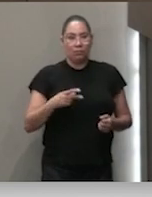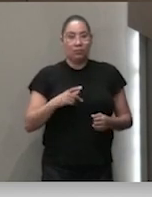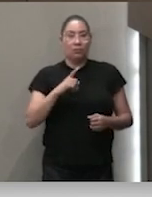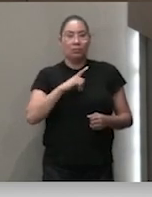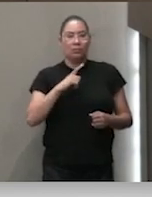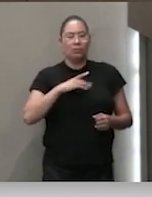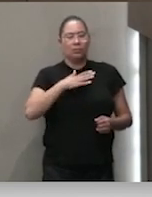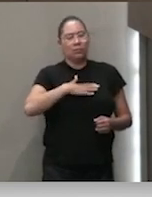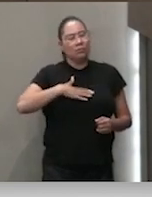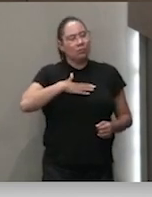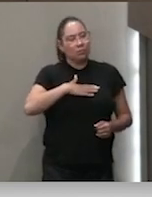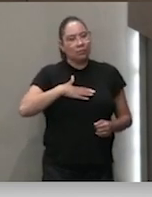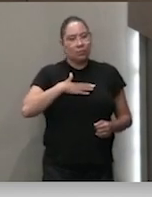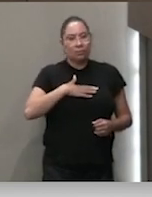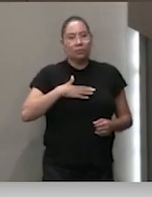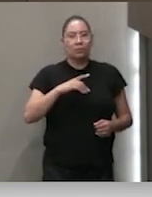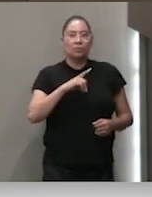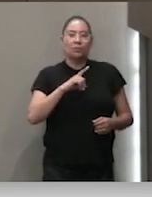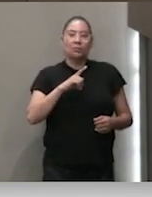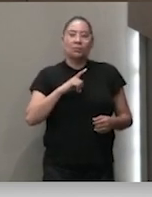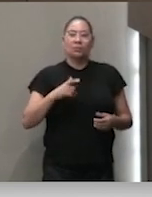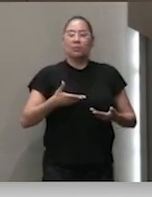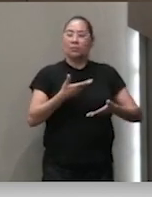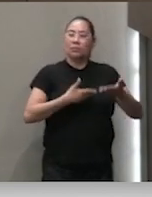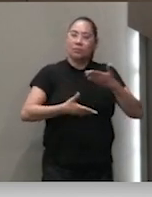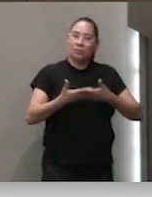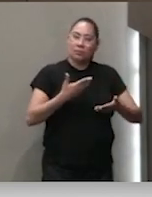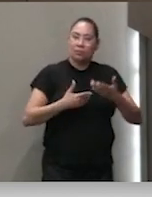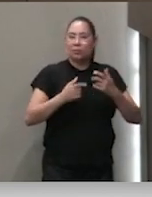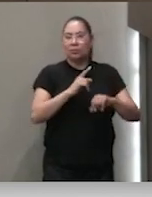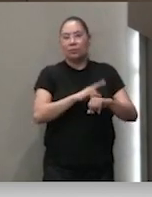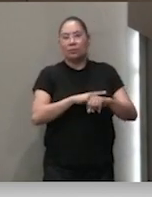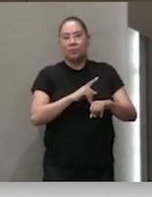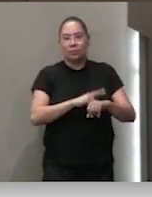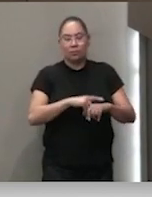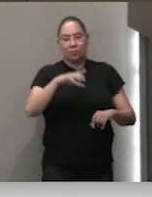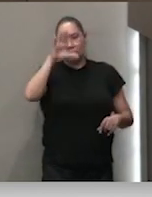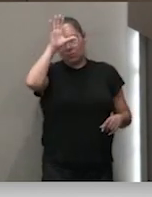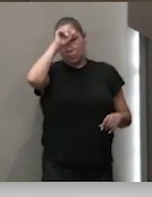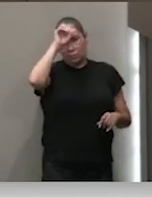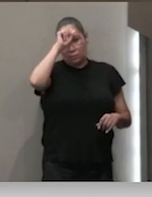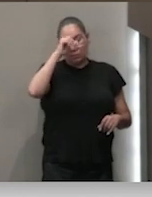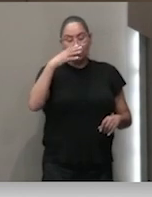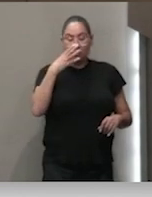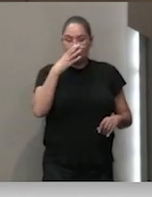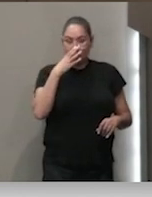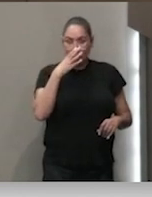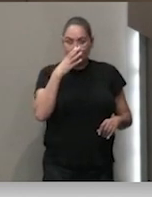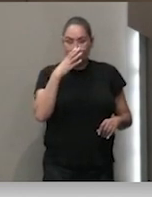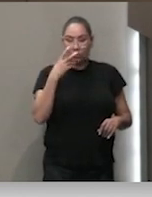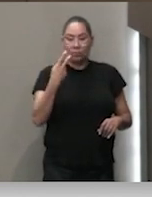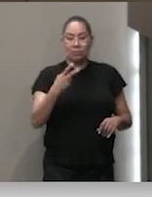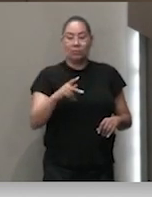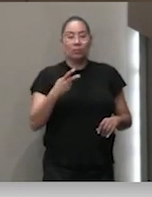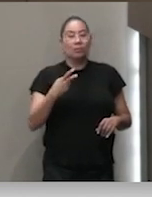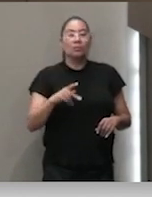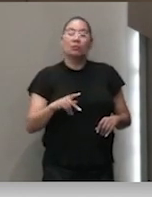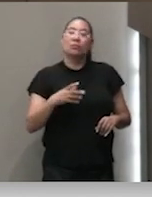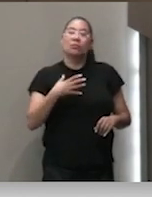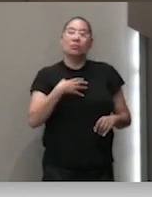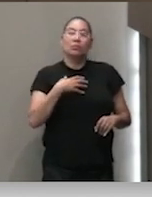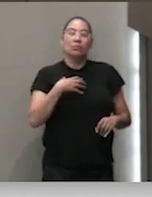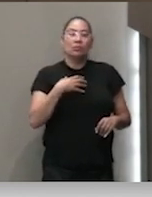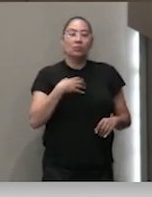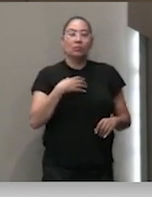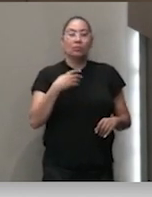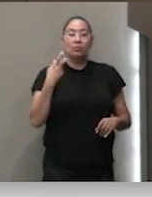grata satisfação de ter convivido contigo nesse período todo, aprendi a te admirar pela correção,